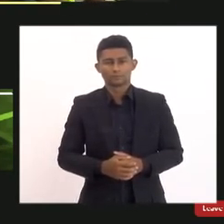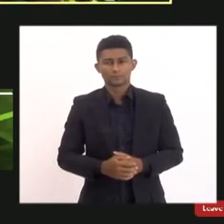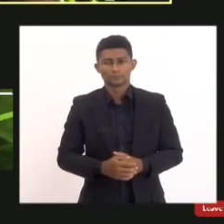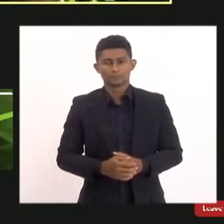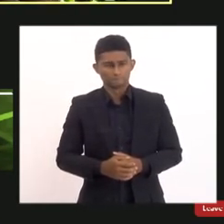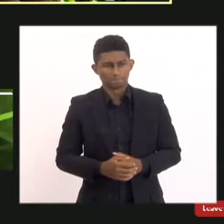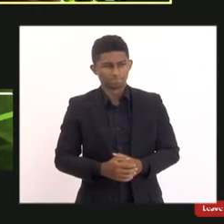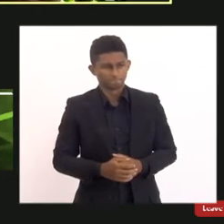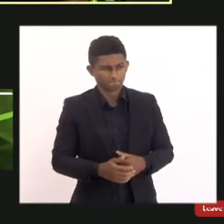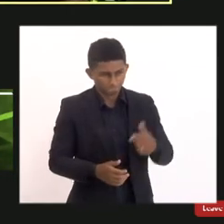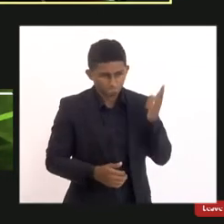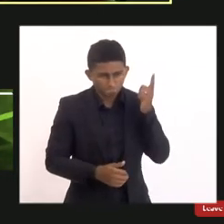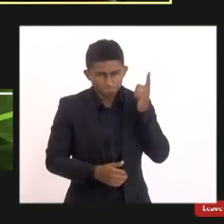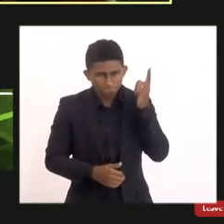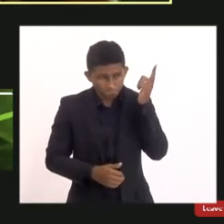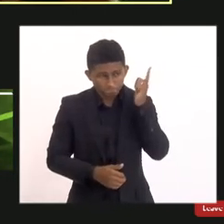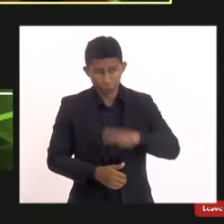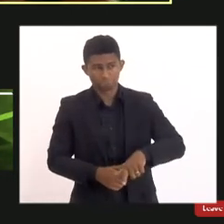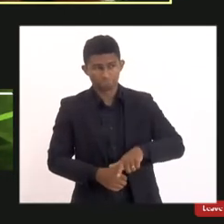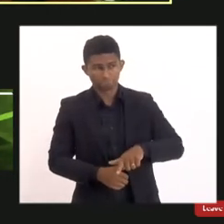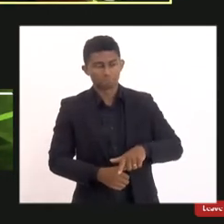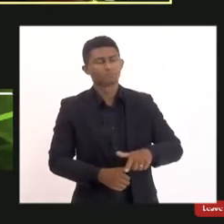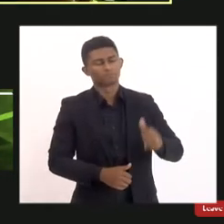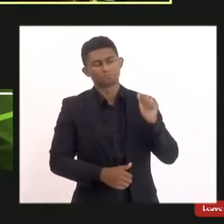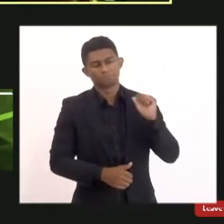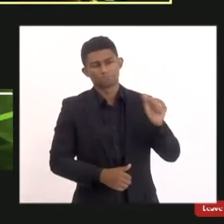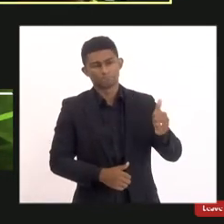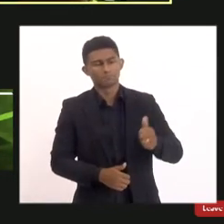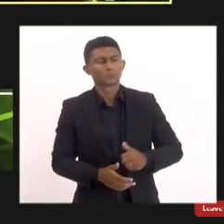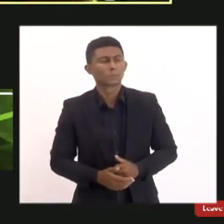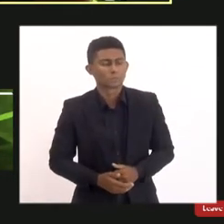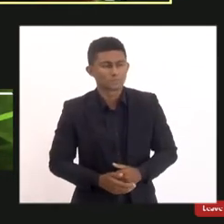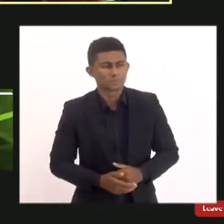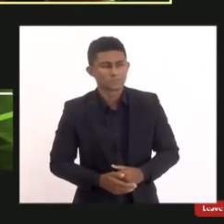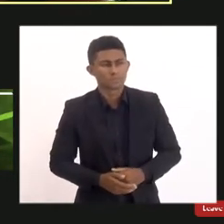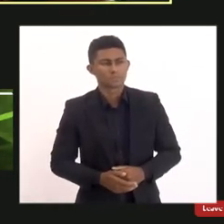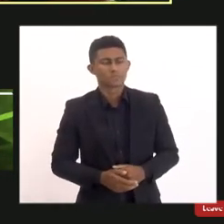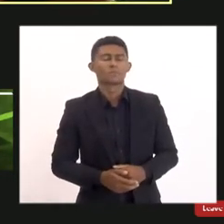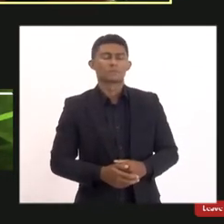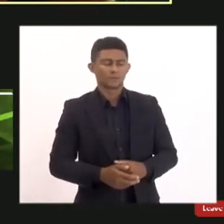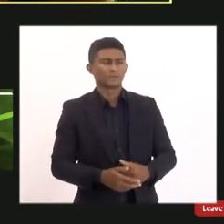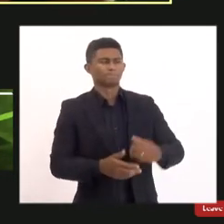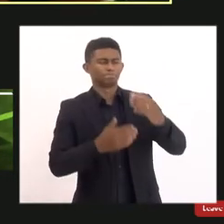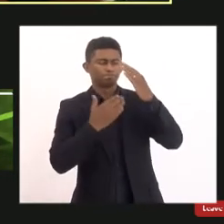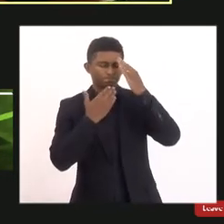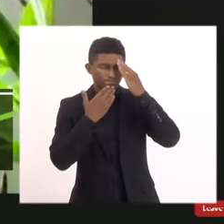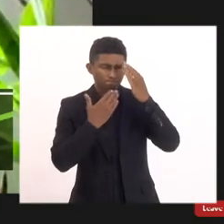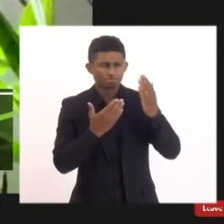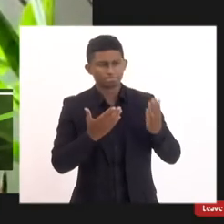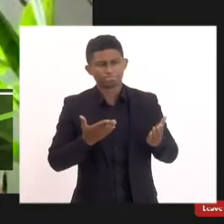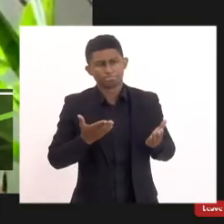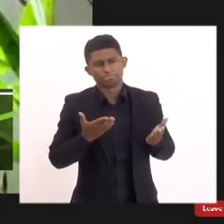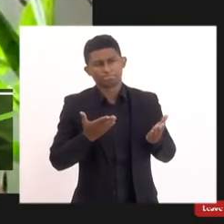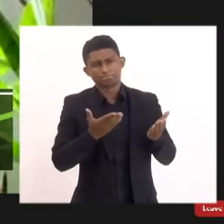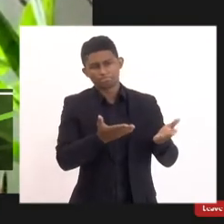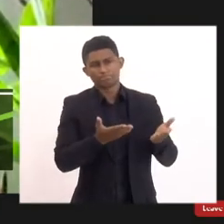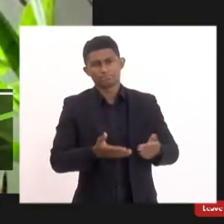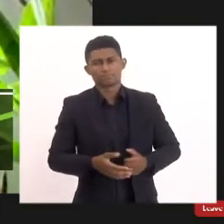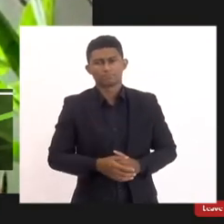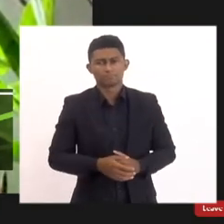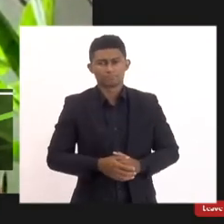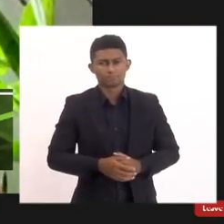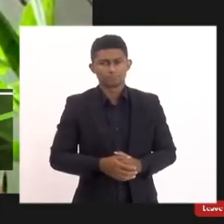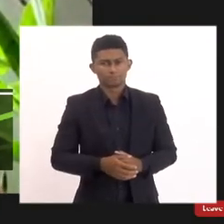Foi. Abriu. Acho que agora está... abriu. Bem, agradecer muito a você,